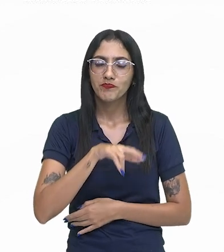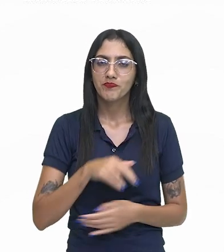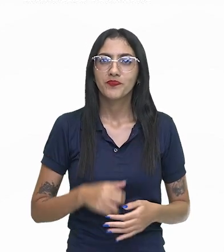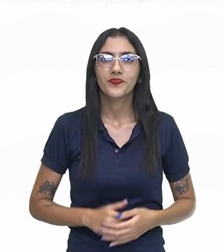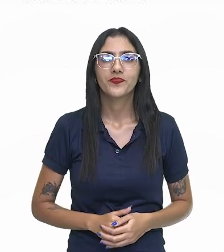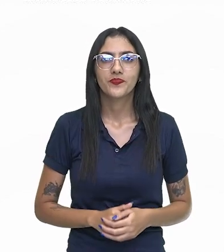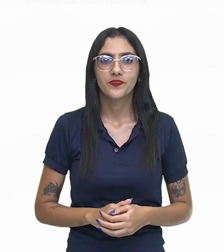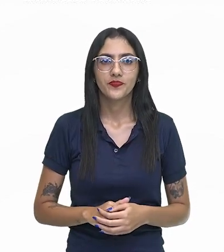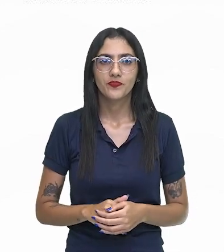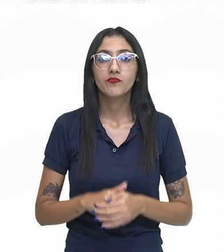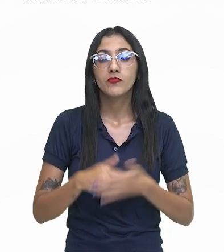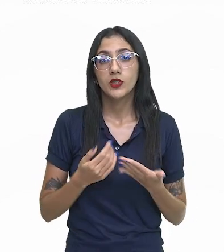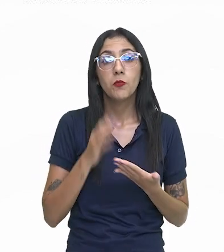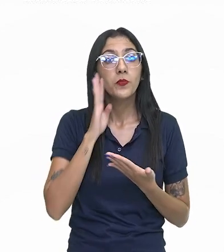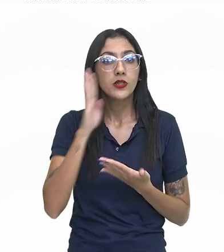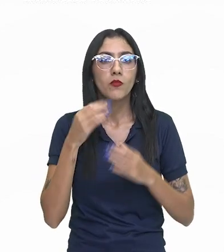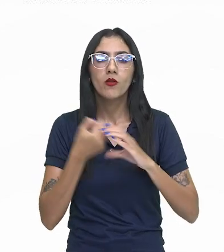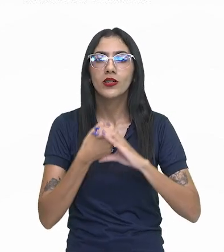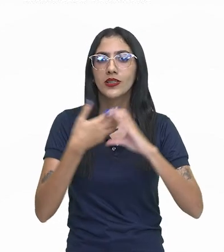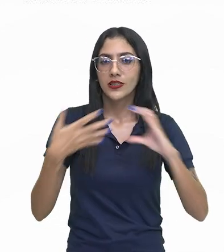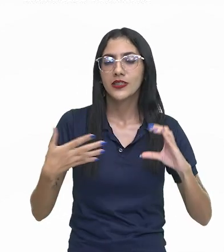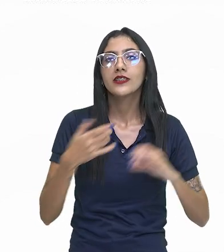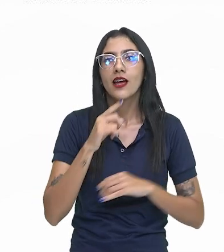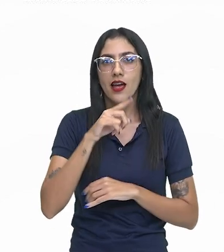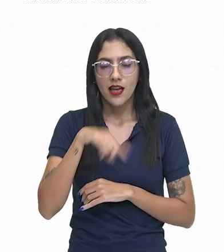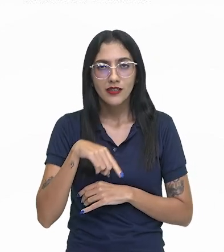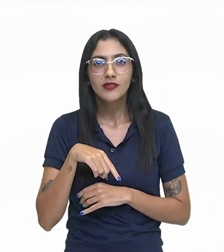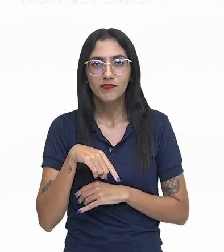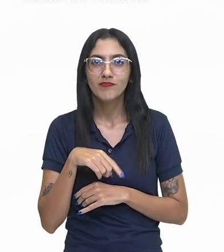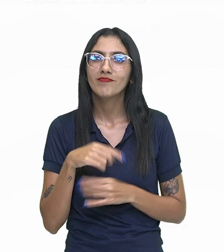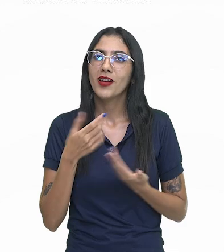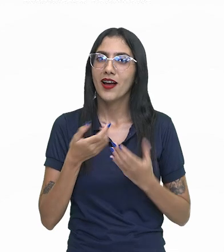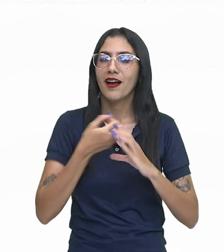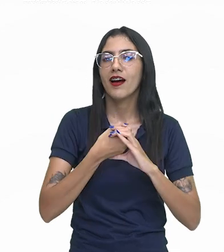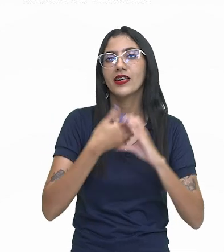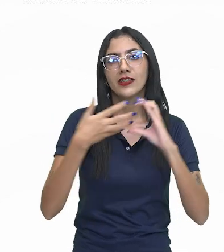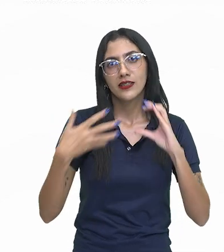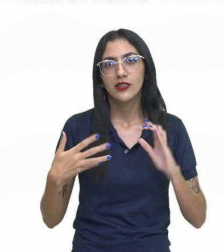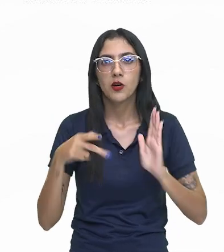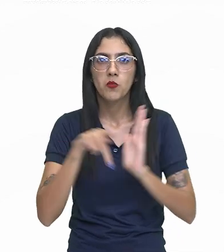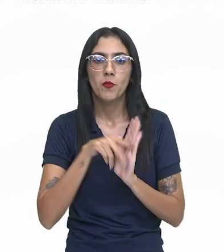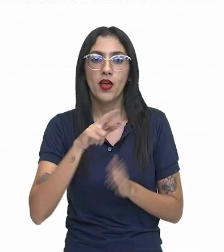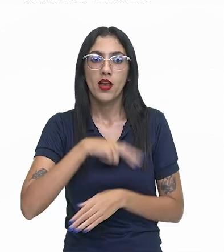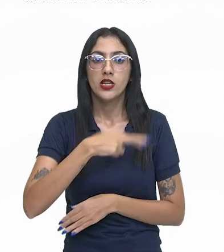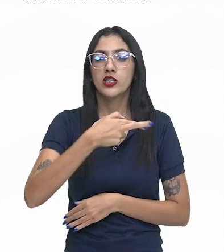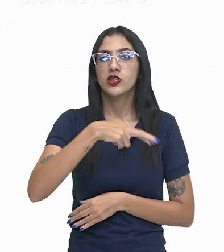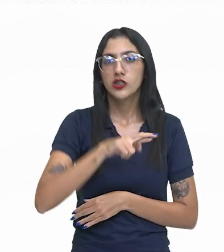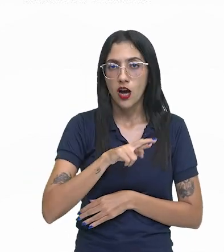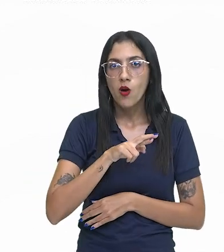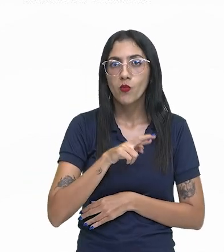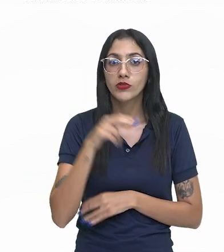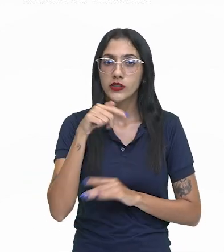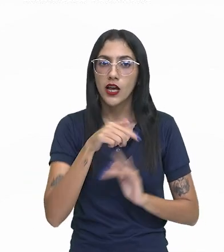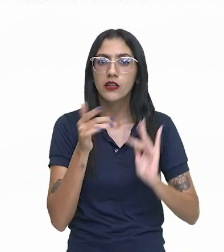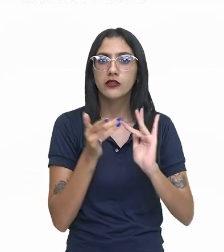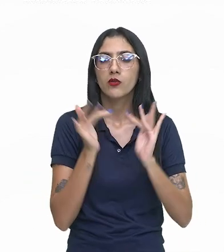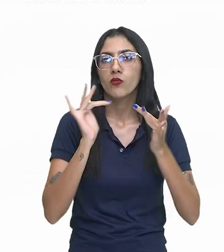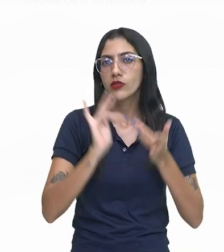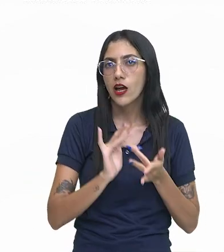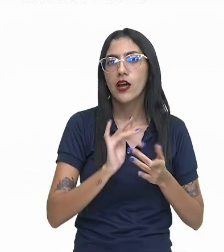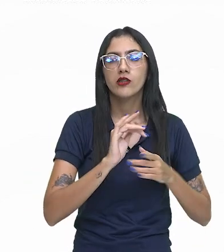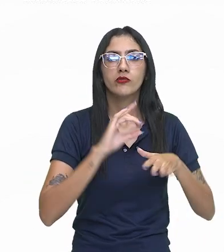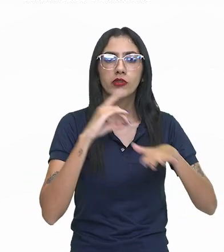das principais características da dança indígena é justamente ela ter esse caráter ritualístico. Ela existe dentro de uma cerimônia